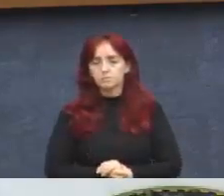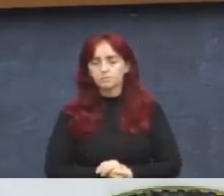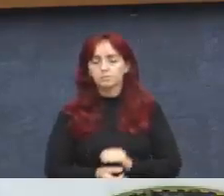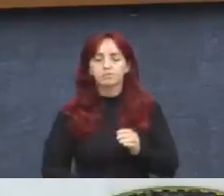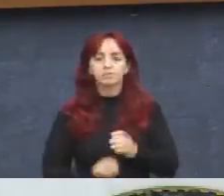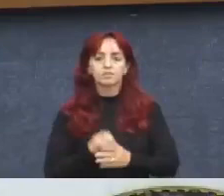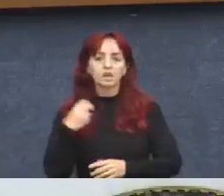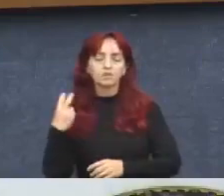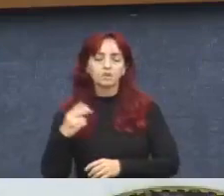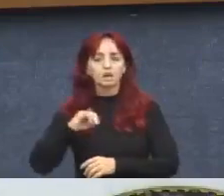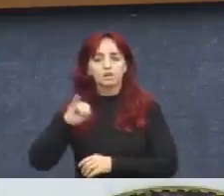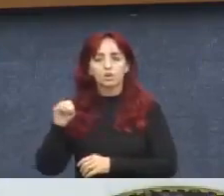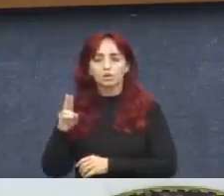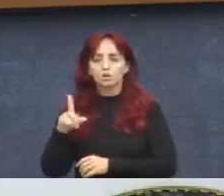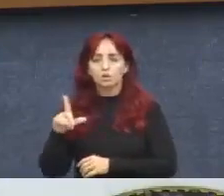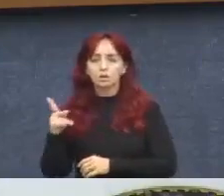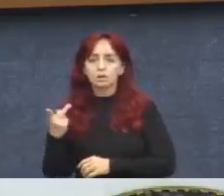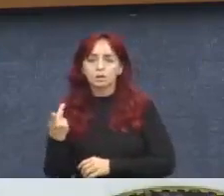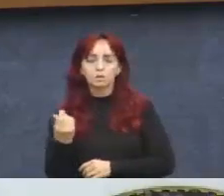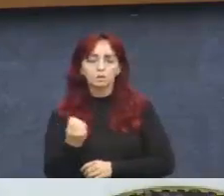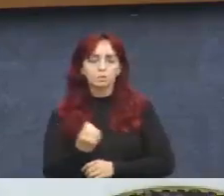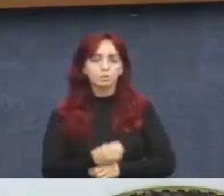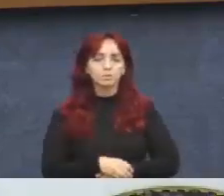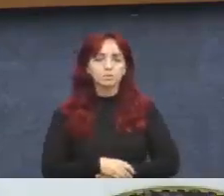Autoria, vereador Juninho Los Hermanos.